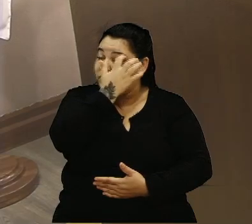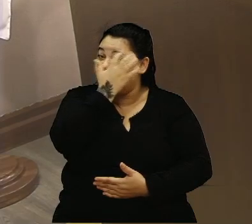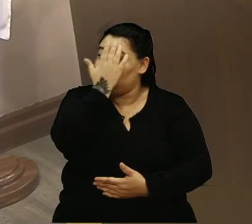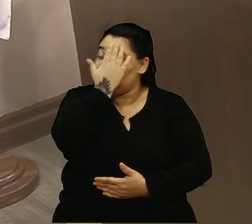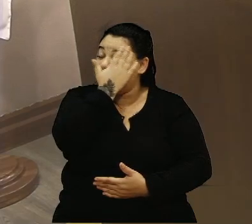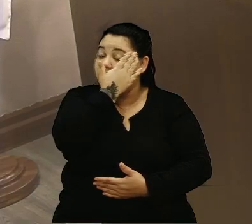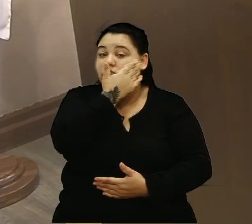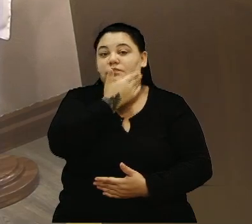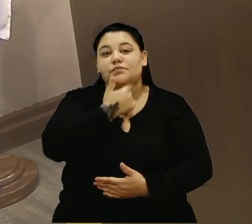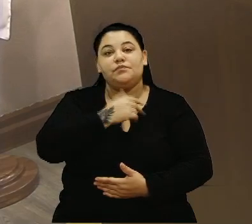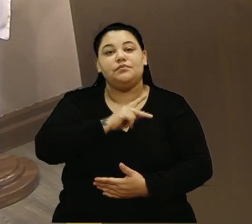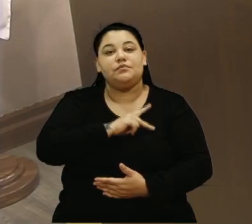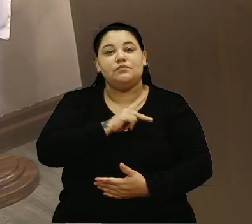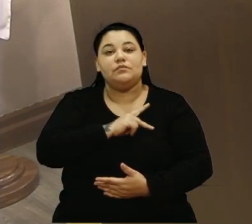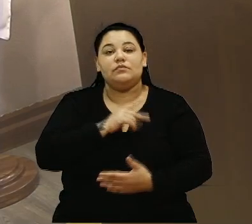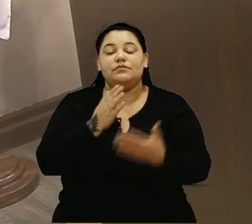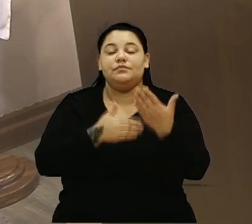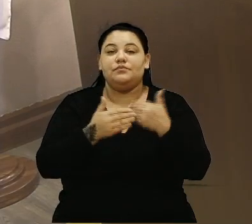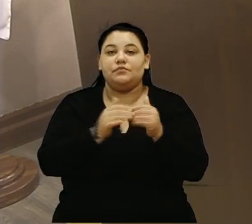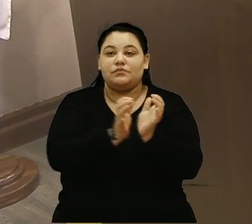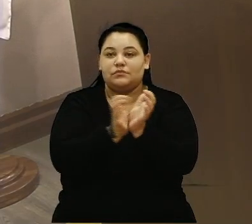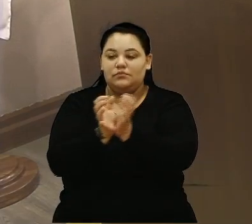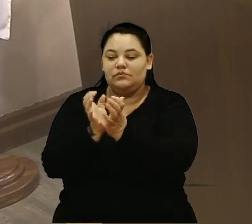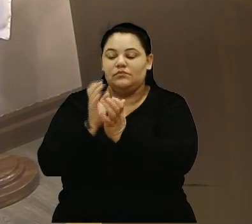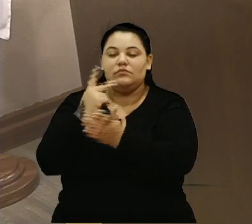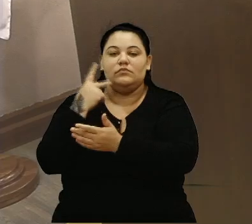Senhor presidente, nobres pares,